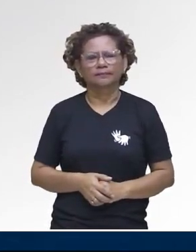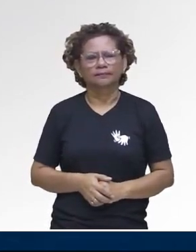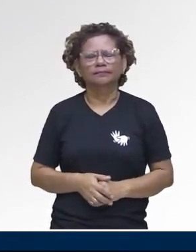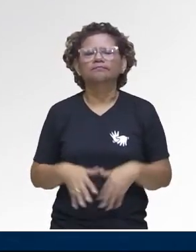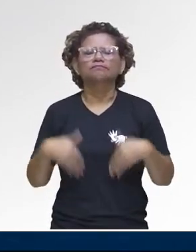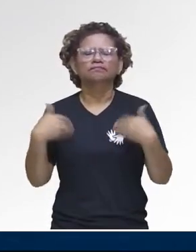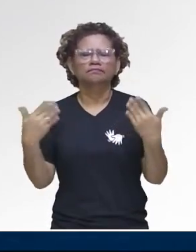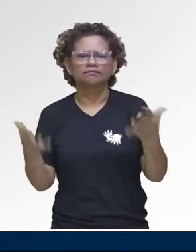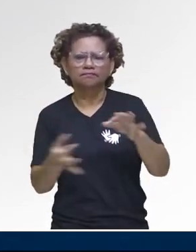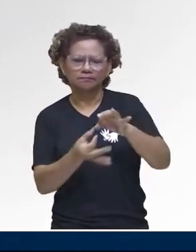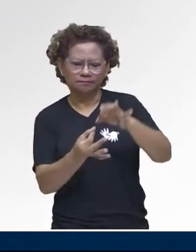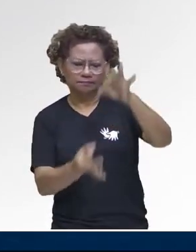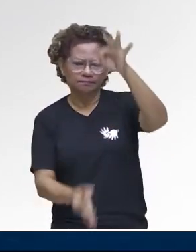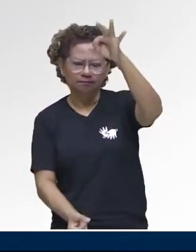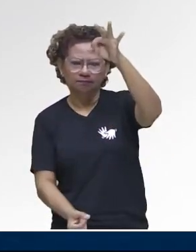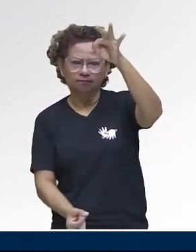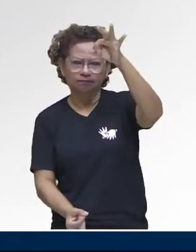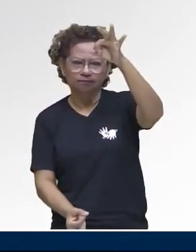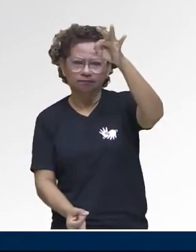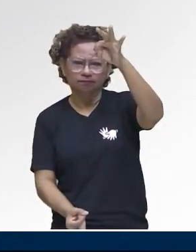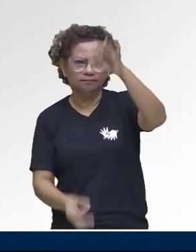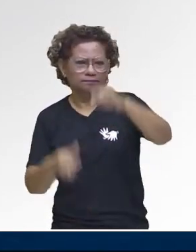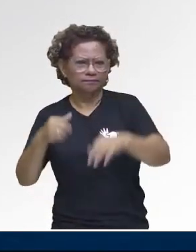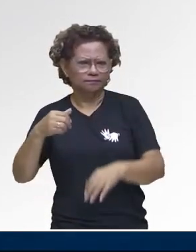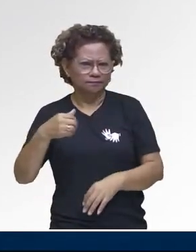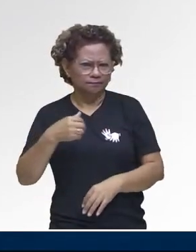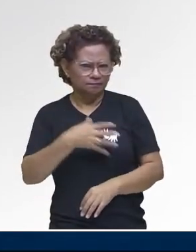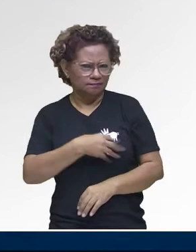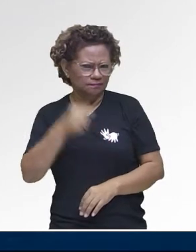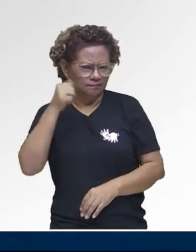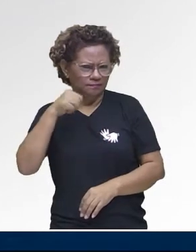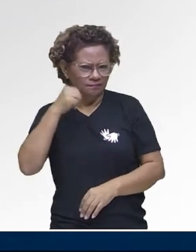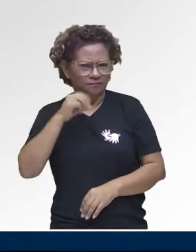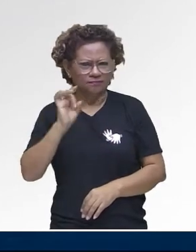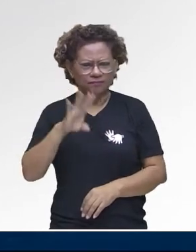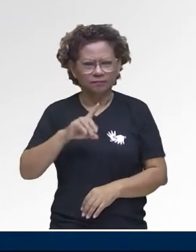sabendo que a altura de sua filha é 1,28 m?